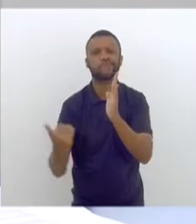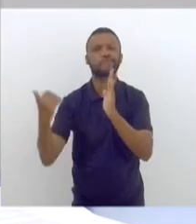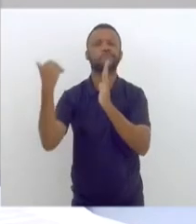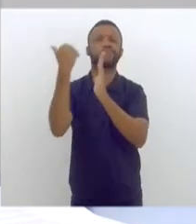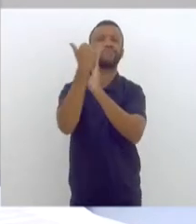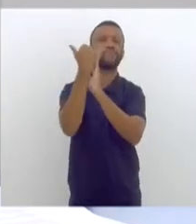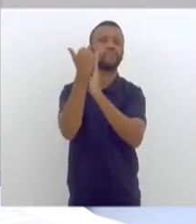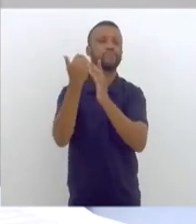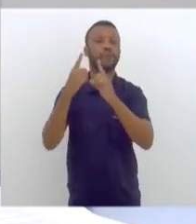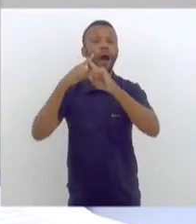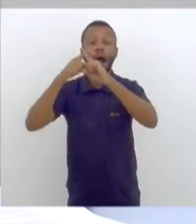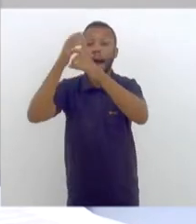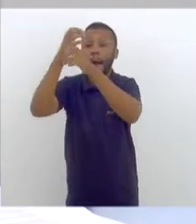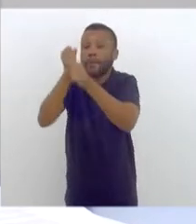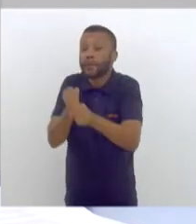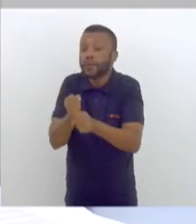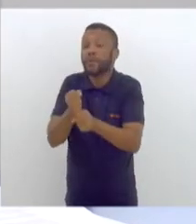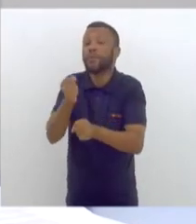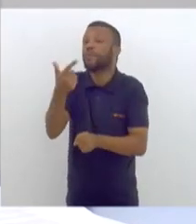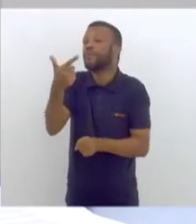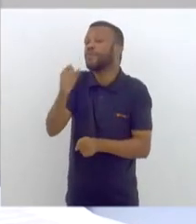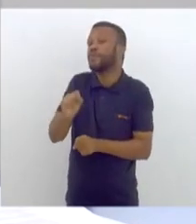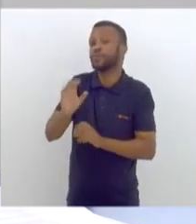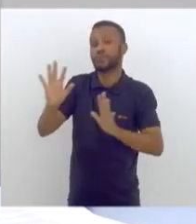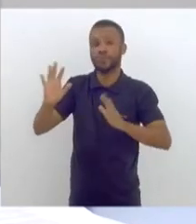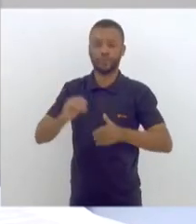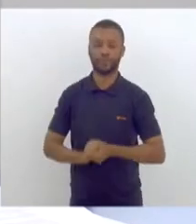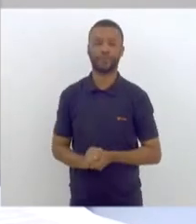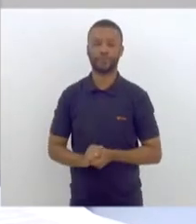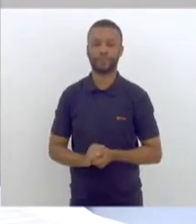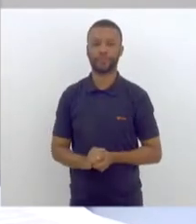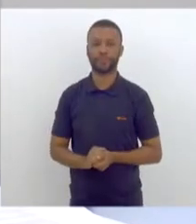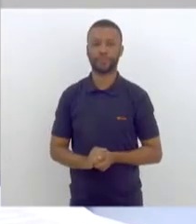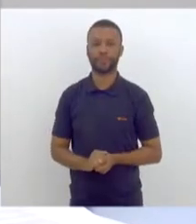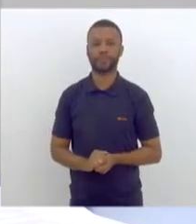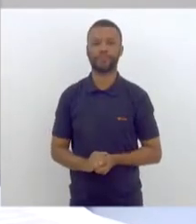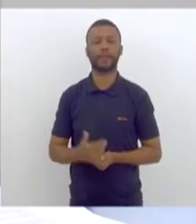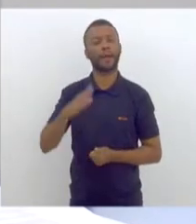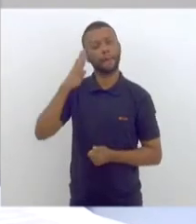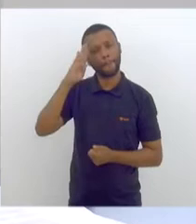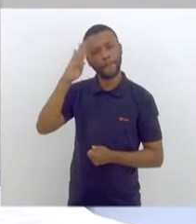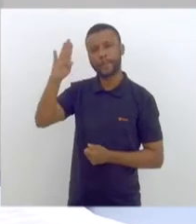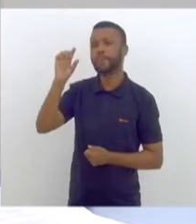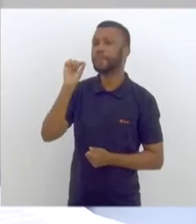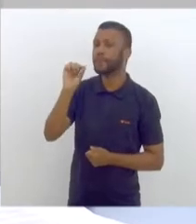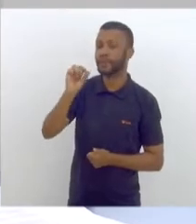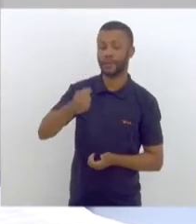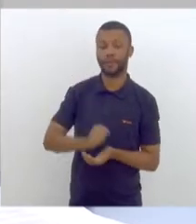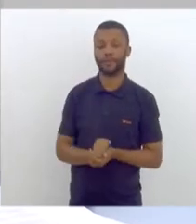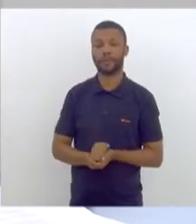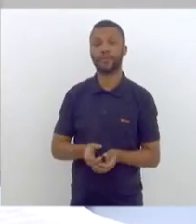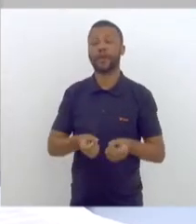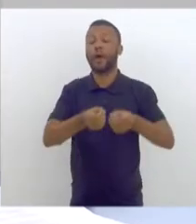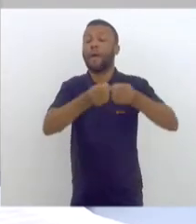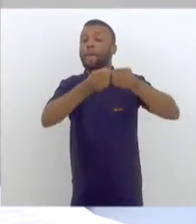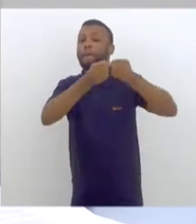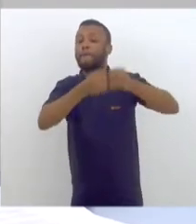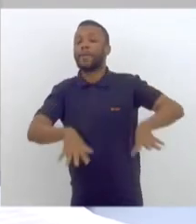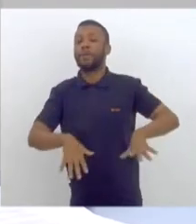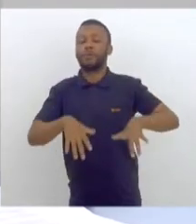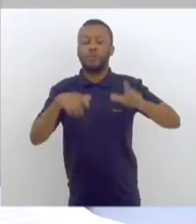28 além do mais tem um prejuízo gritante